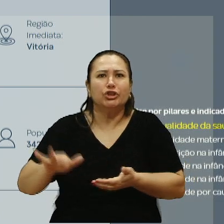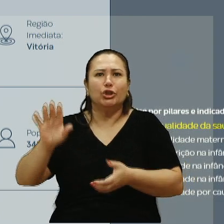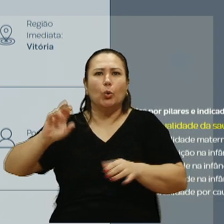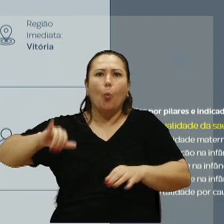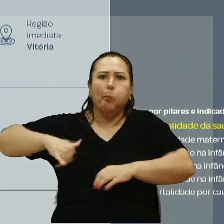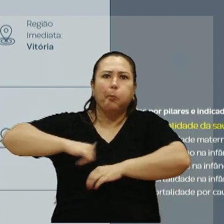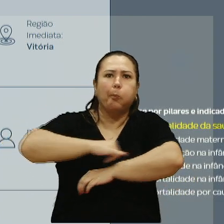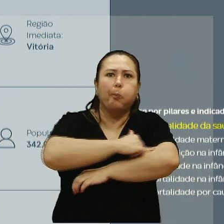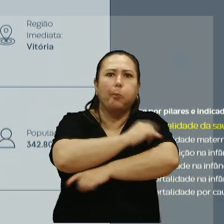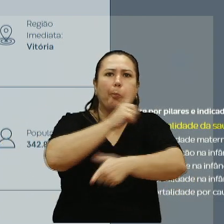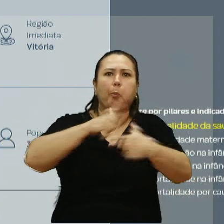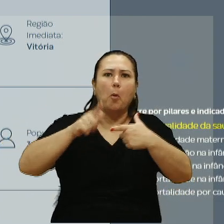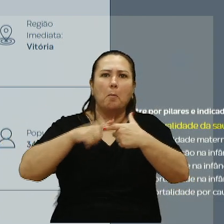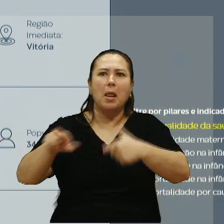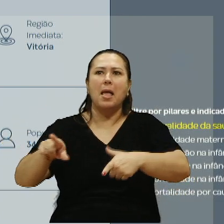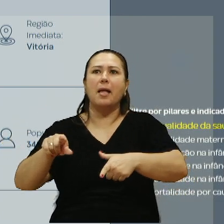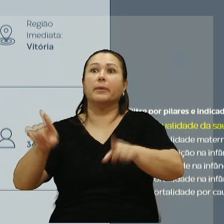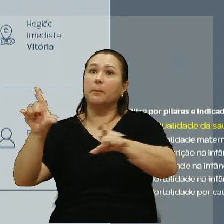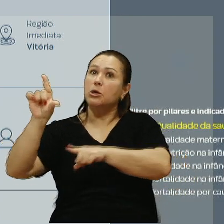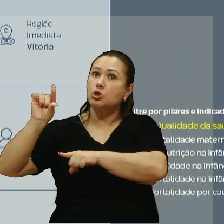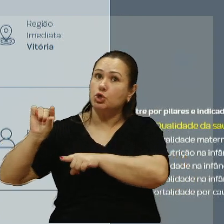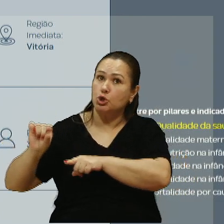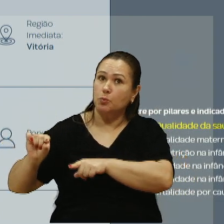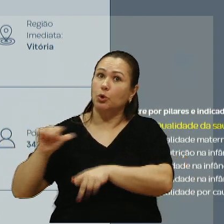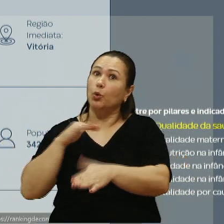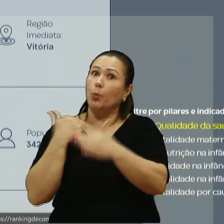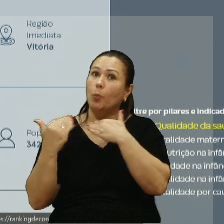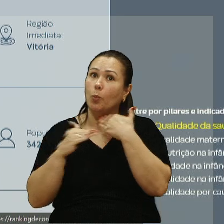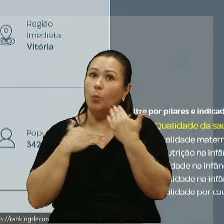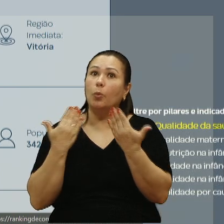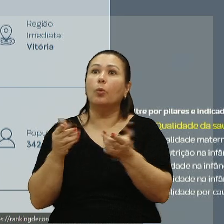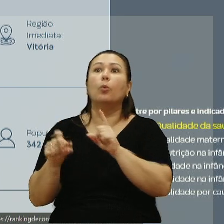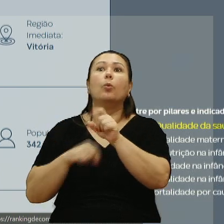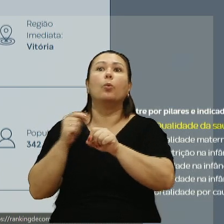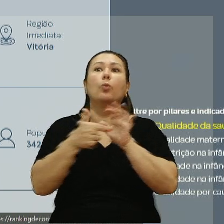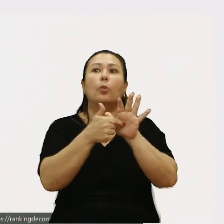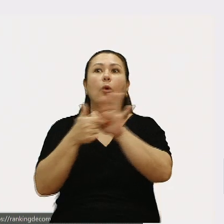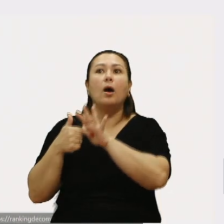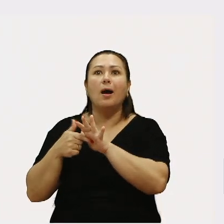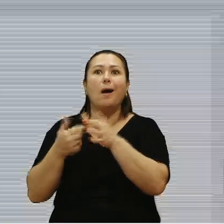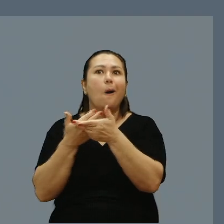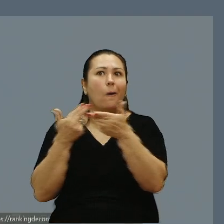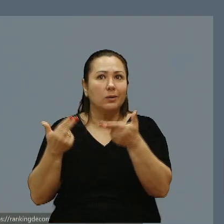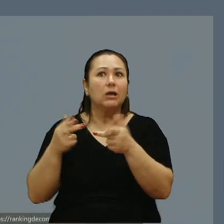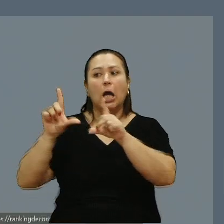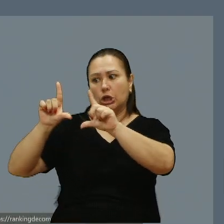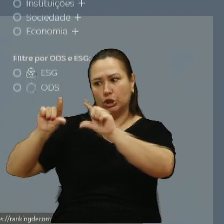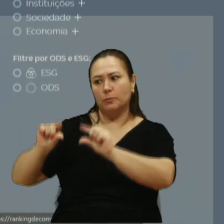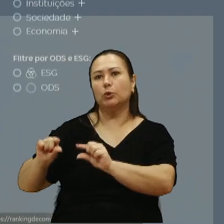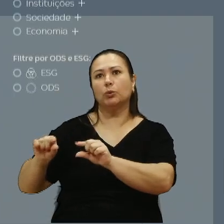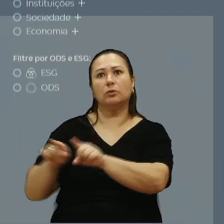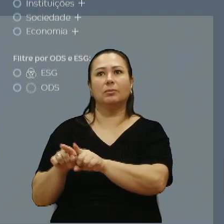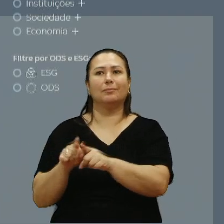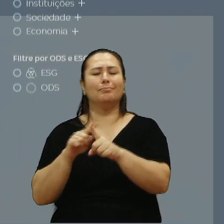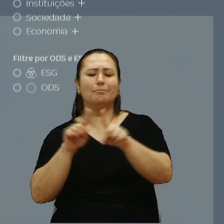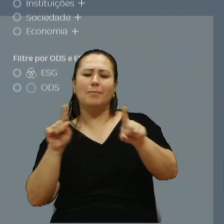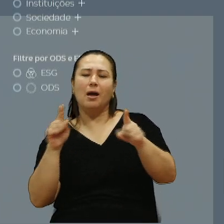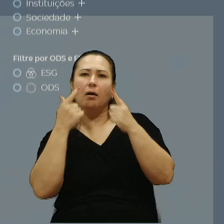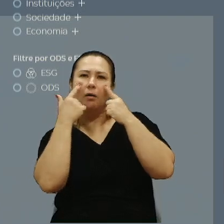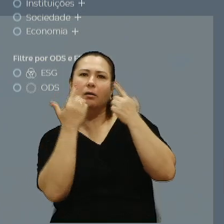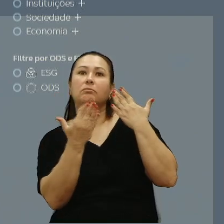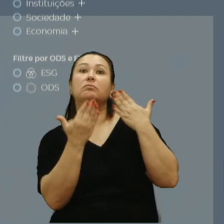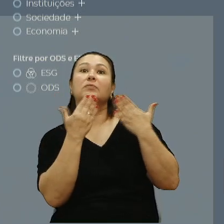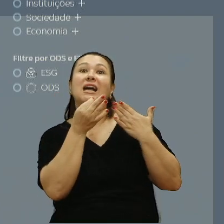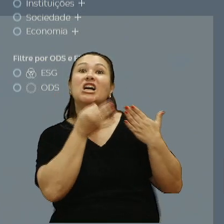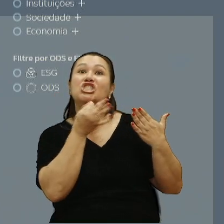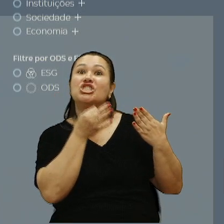A mortalidade diminuiu também e a mortalidade por causa evitáveis, ela diminuiu posições. Mas vamos ver Caxias do